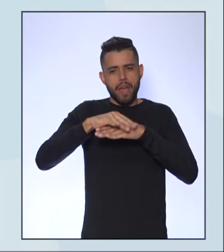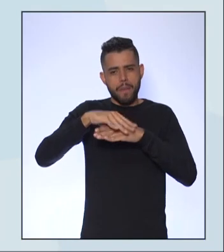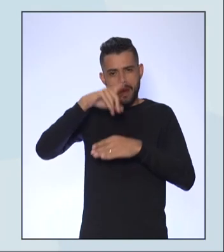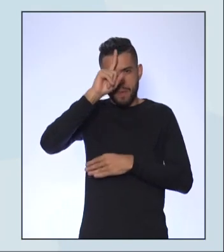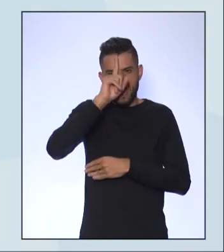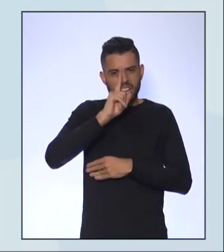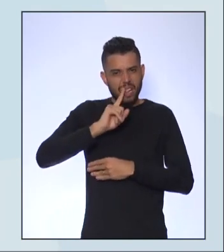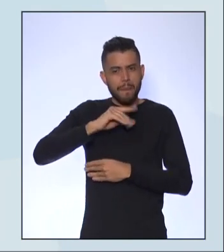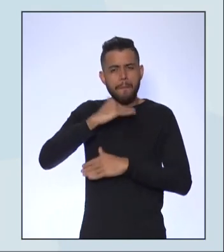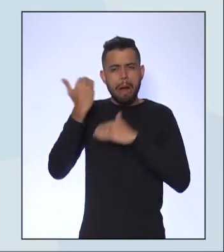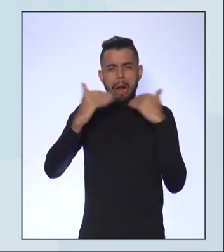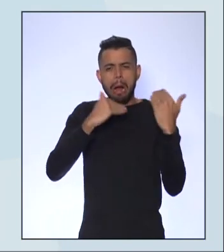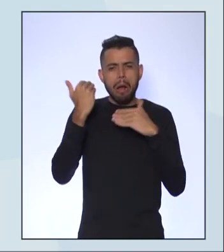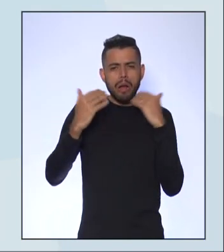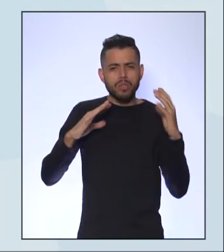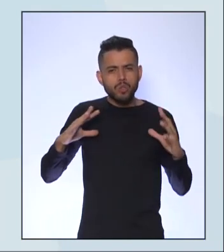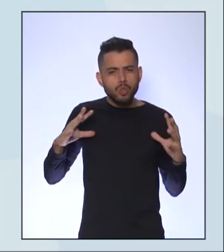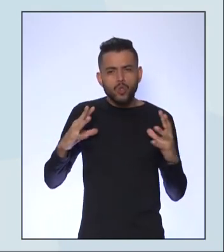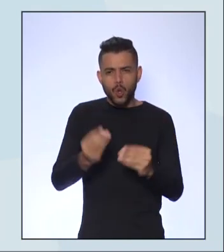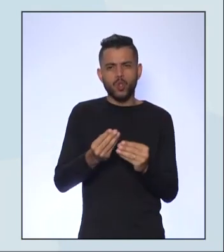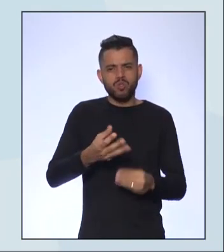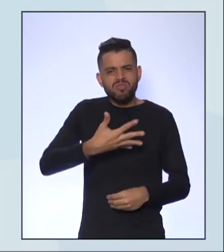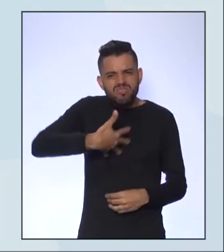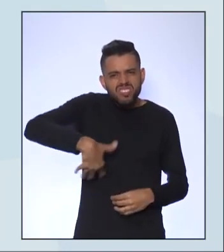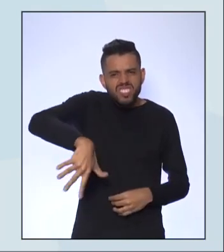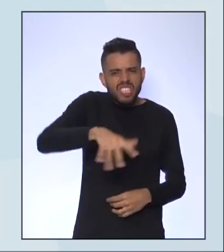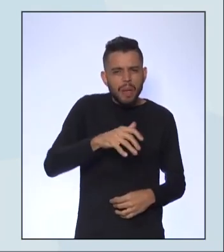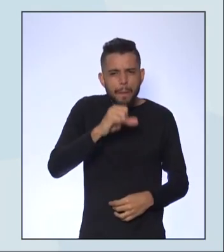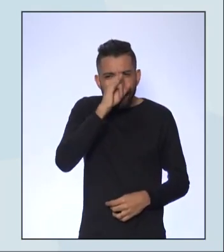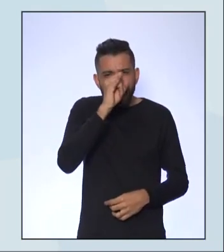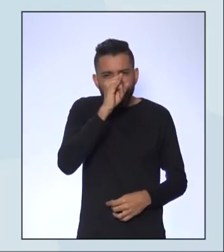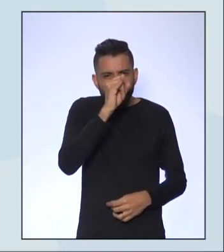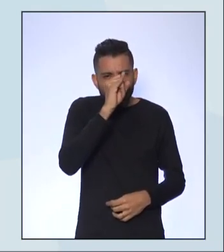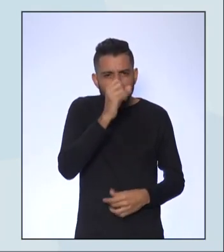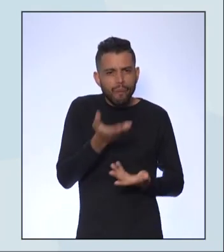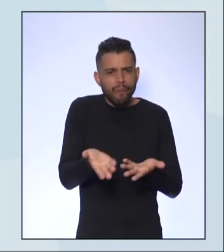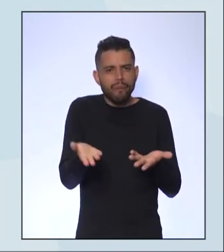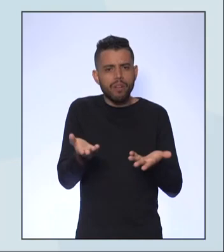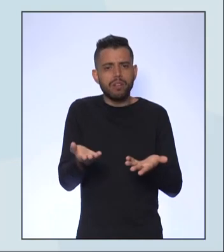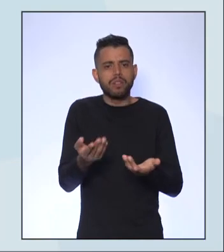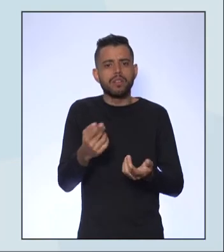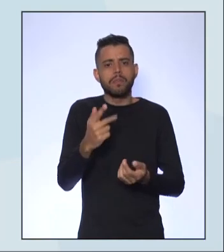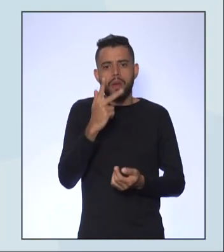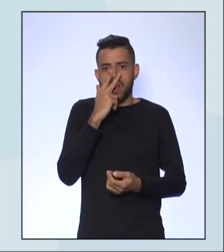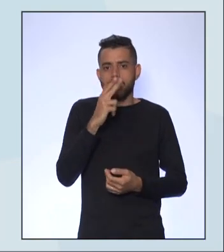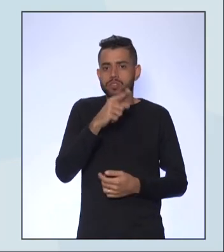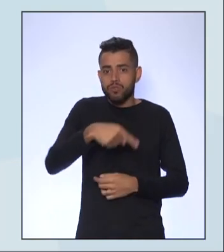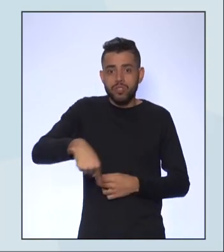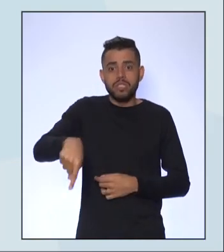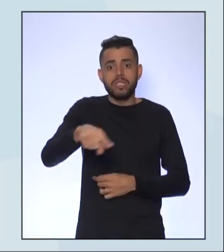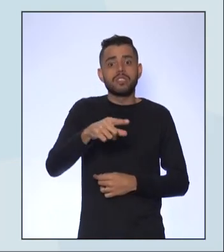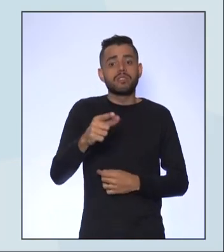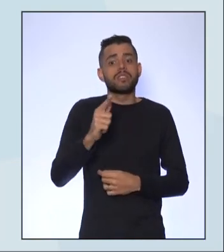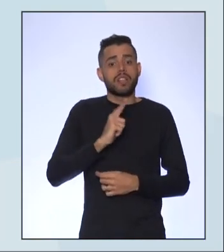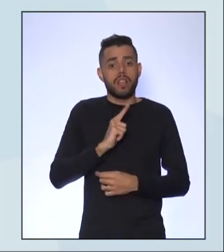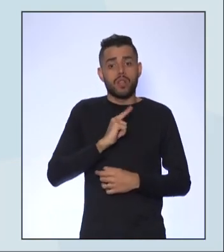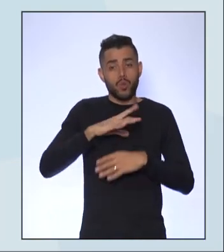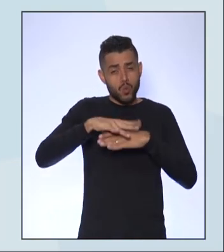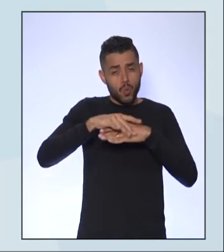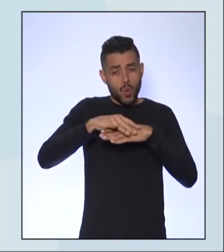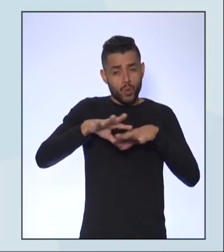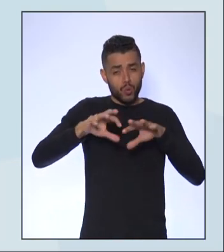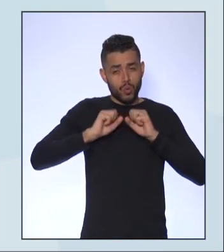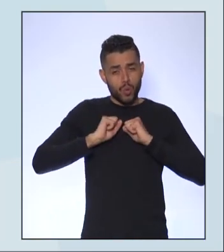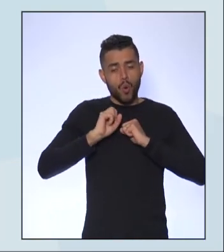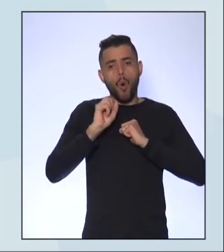lamba a todos. Maldita raça de carcamanos, hão de trazer-me isto asseado, ou vai